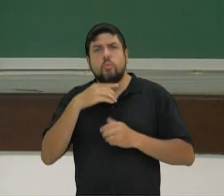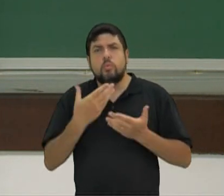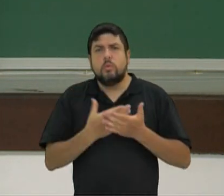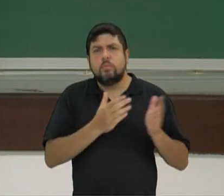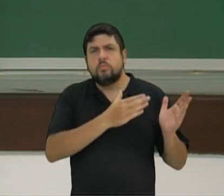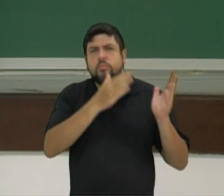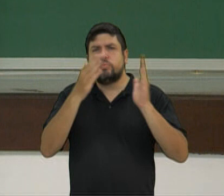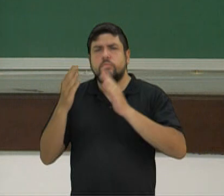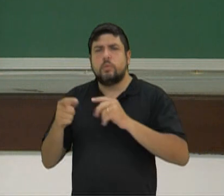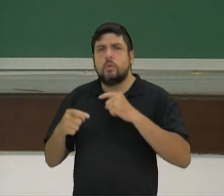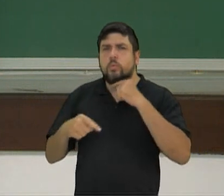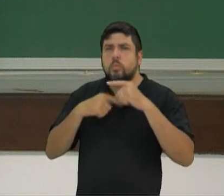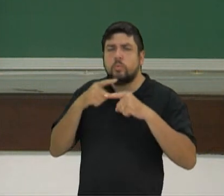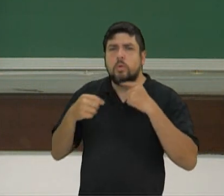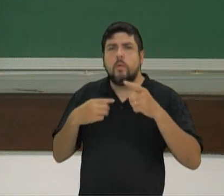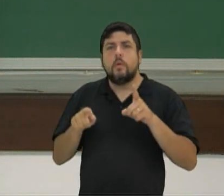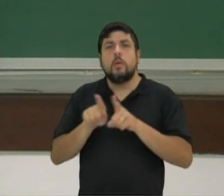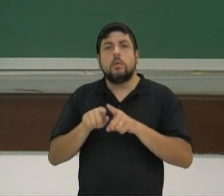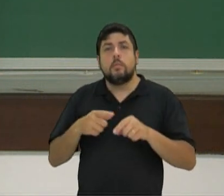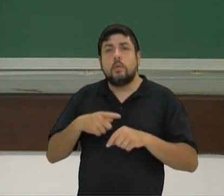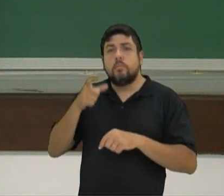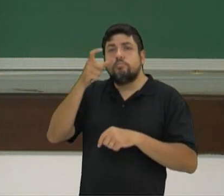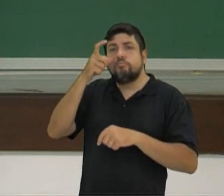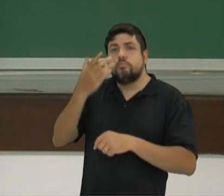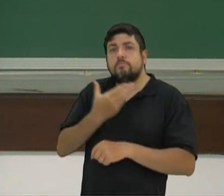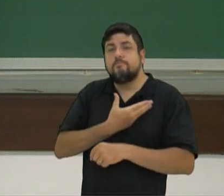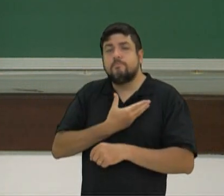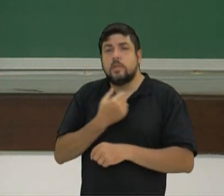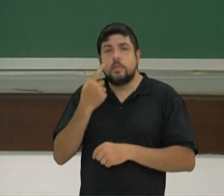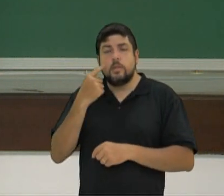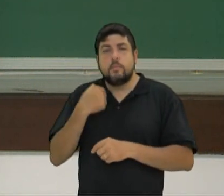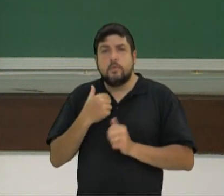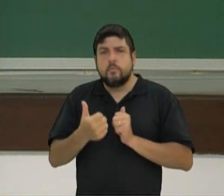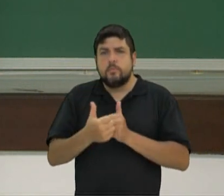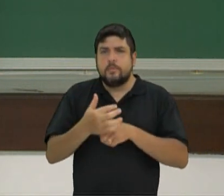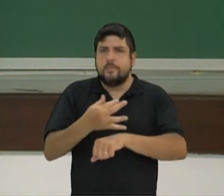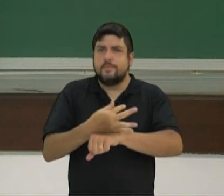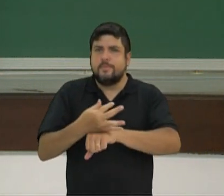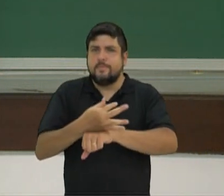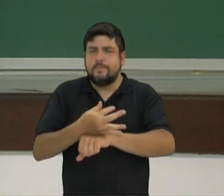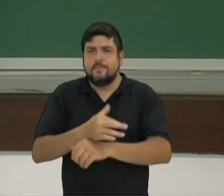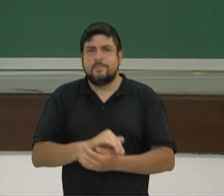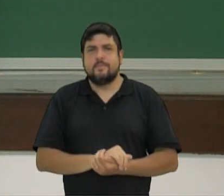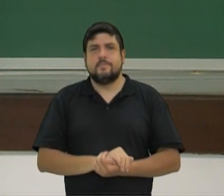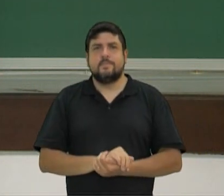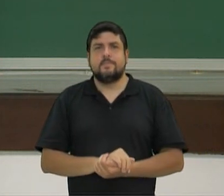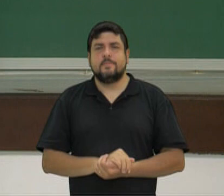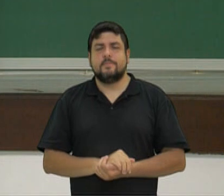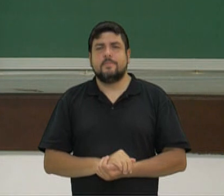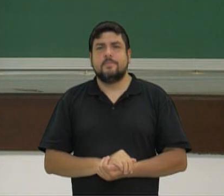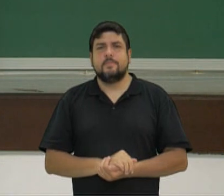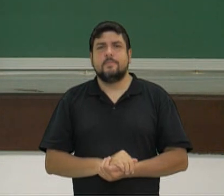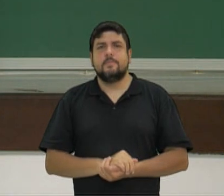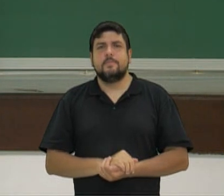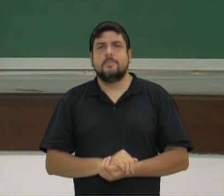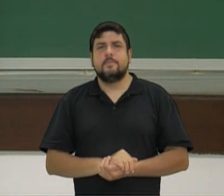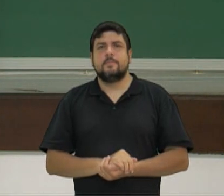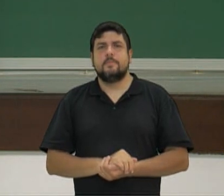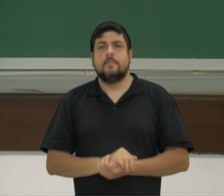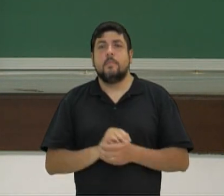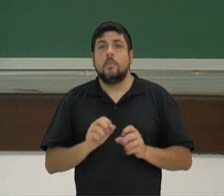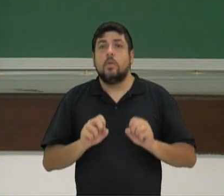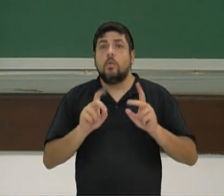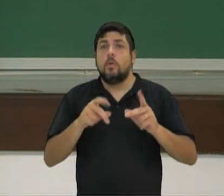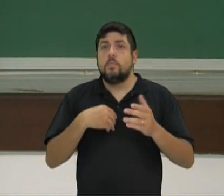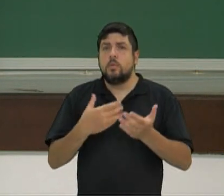que você reveja os seus colegas antes de nós entrarmos de férias, tá bom, gente? Então vamos lá. O que a gente